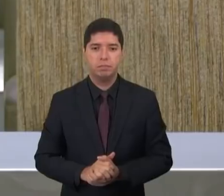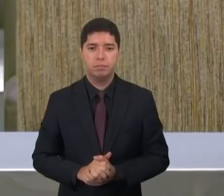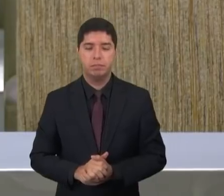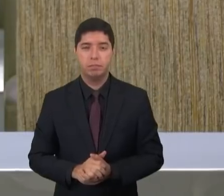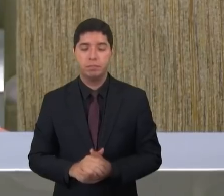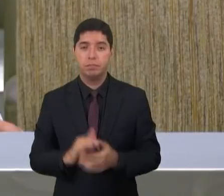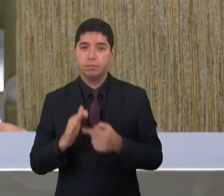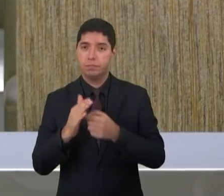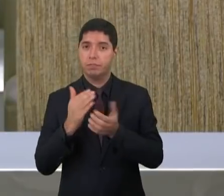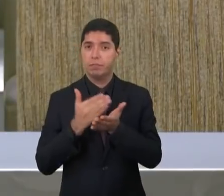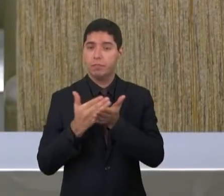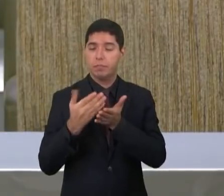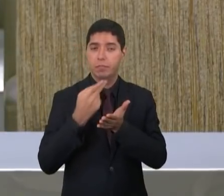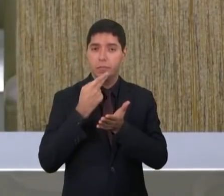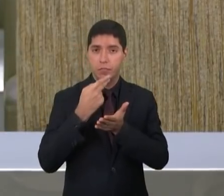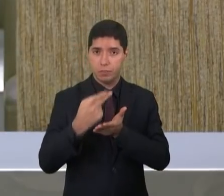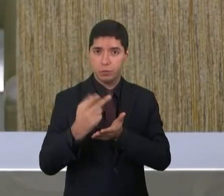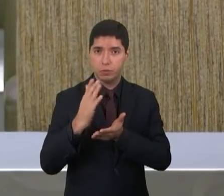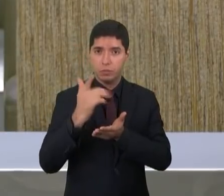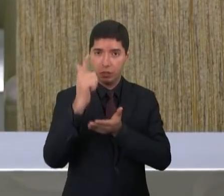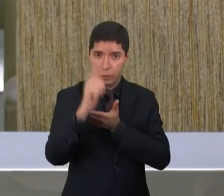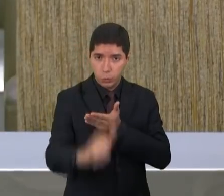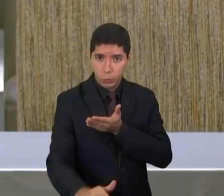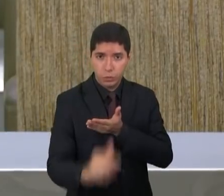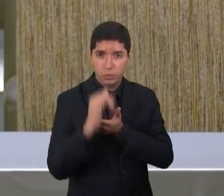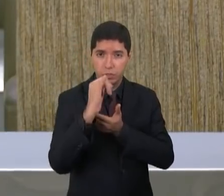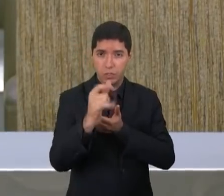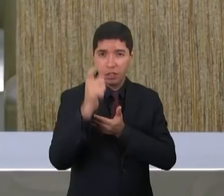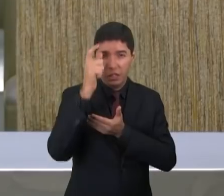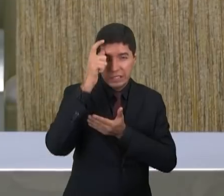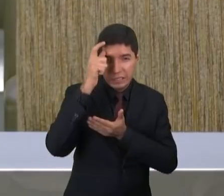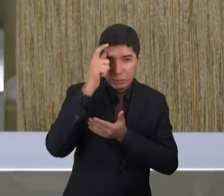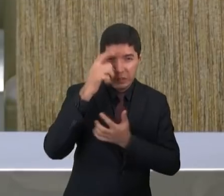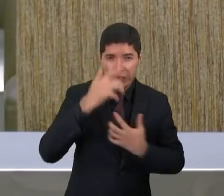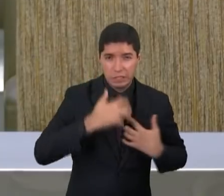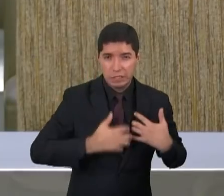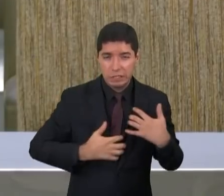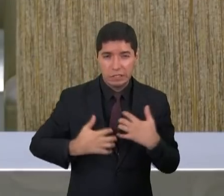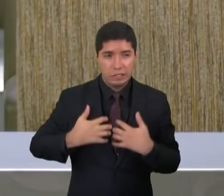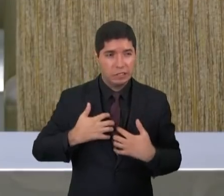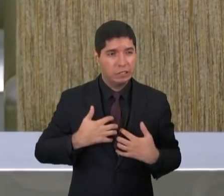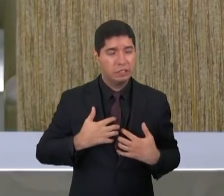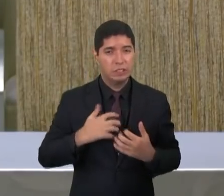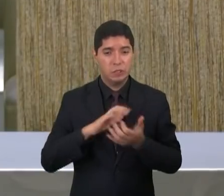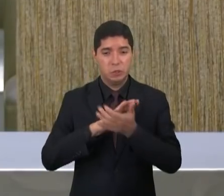no começo, mas eu vou repetir. O diabo tem raiva da nossa família.